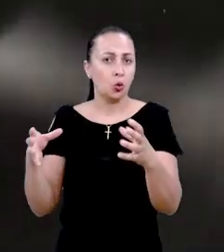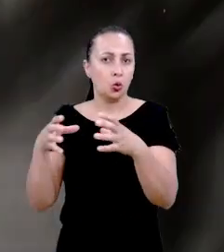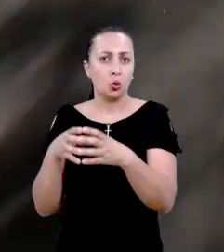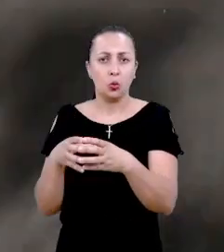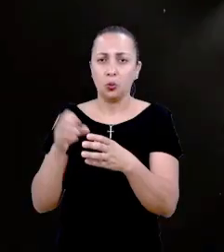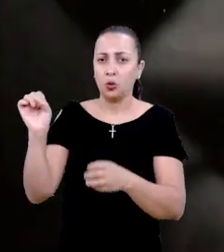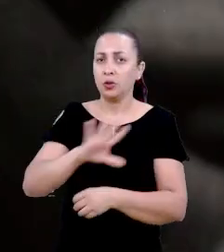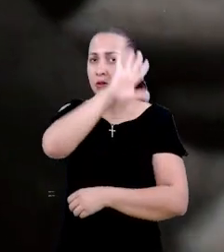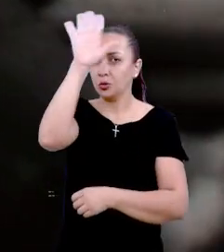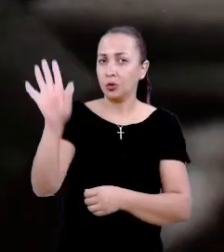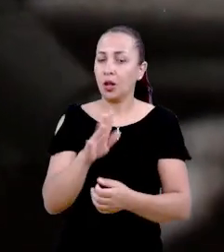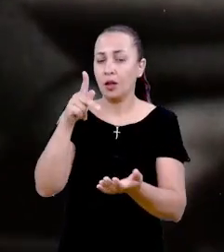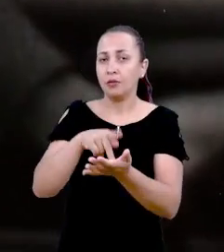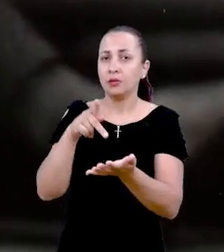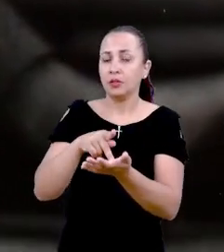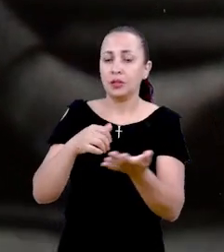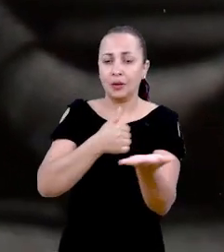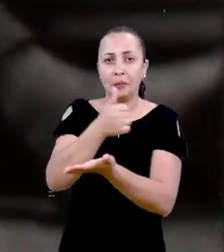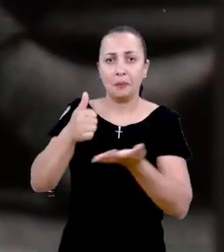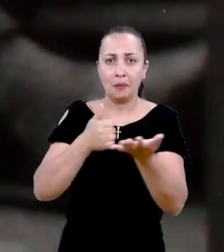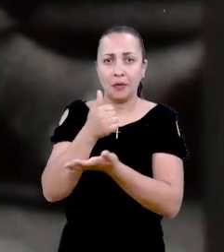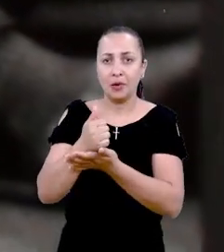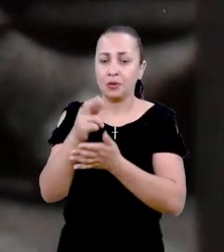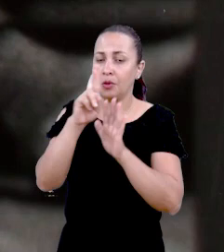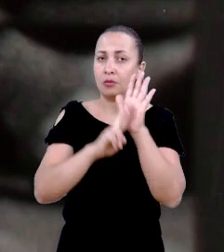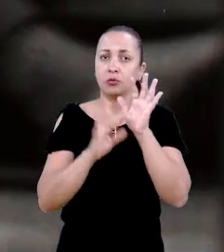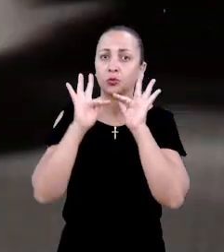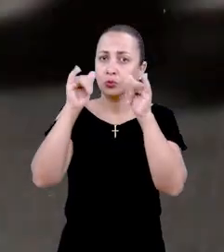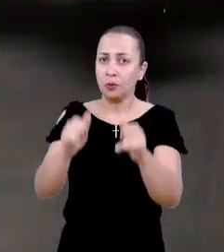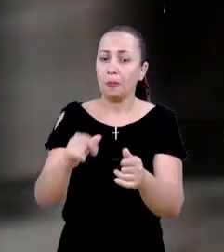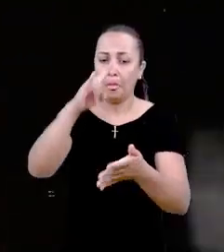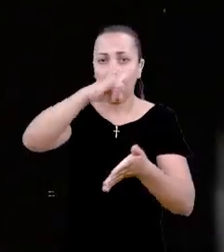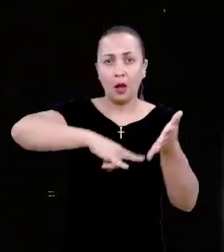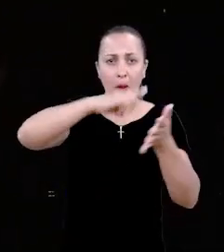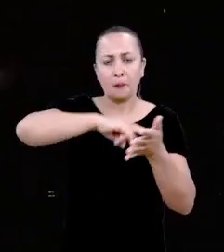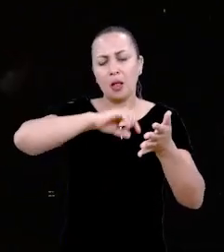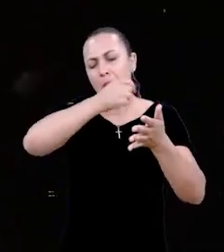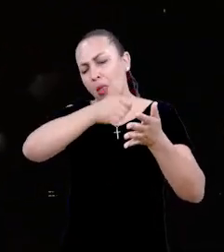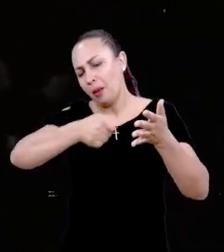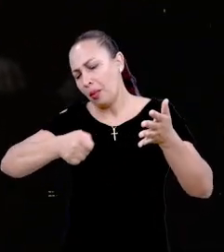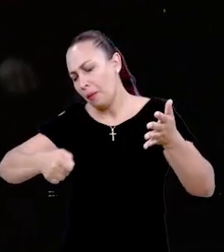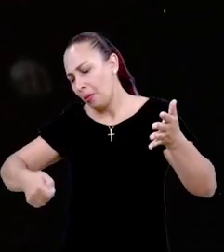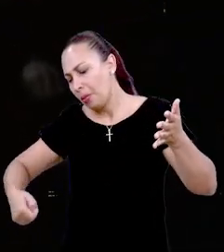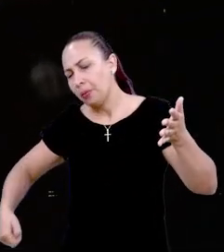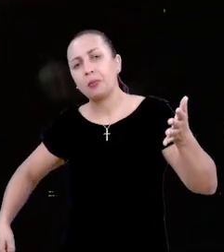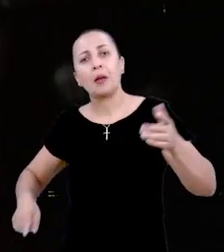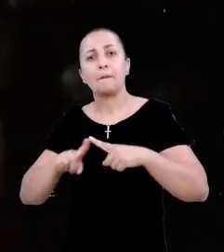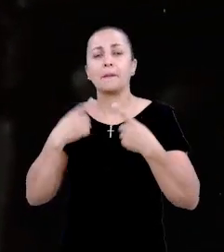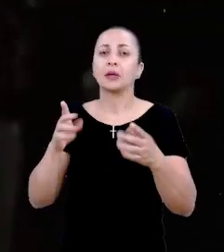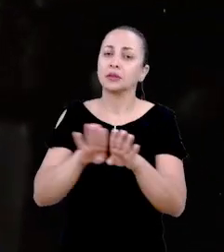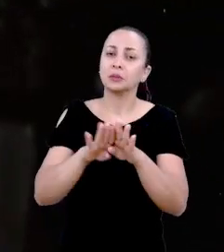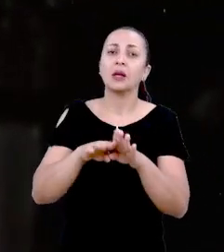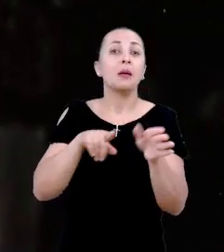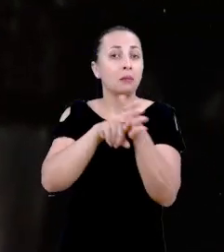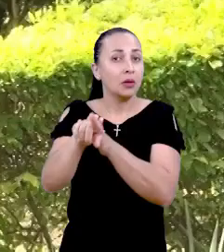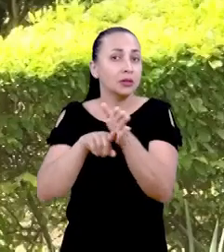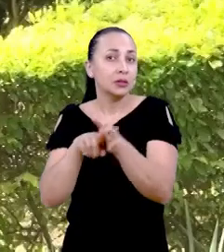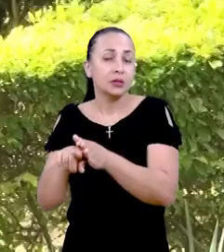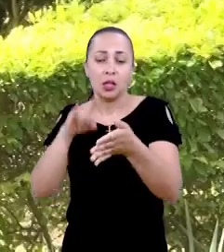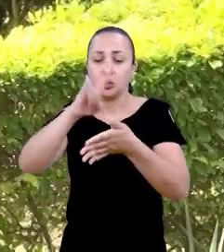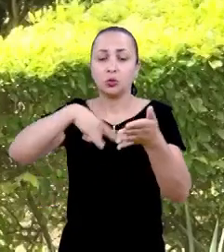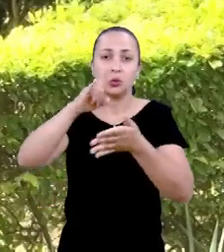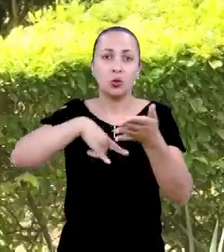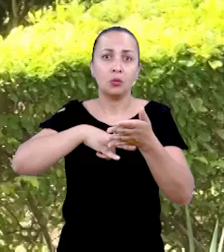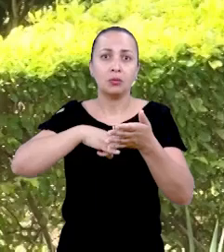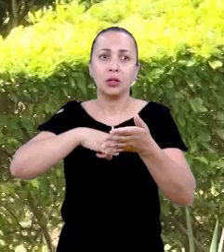nós optamos por estudar a Comissão Nacional da Verdade, tendo como base fundamental o relatório final, que é um documento muito extenso,